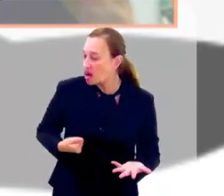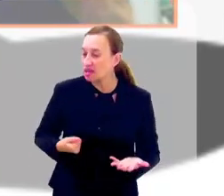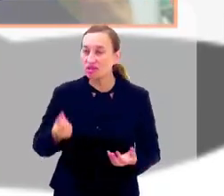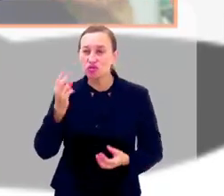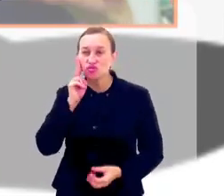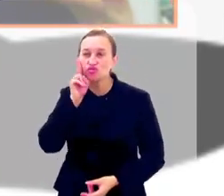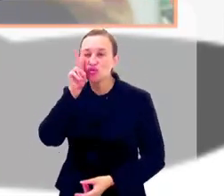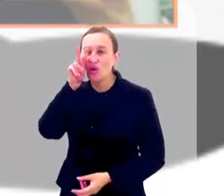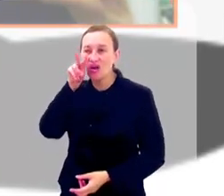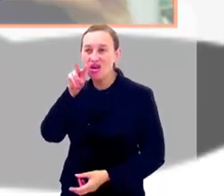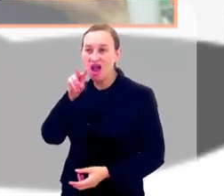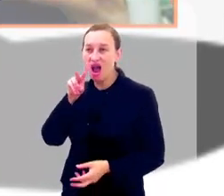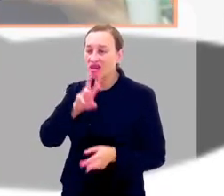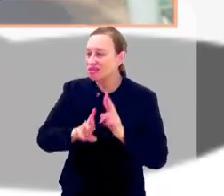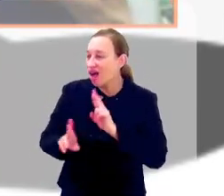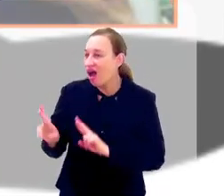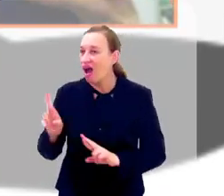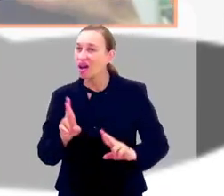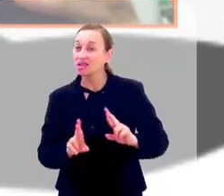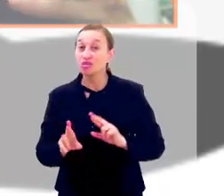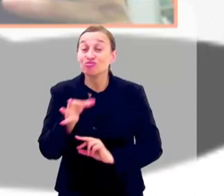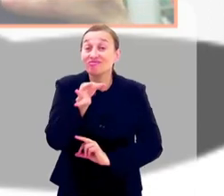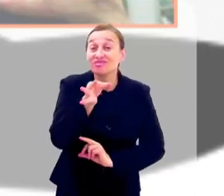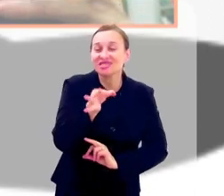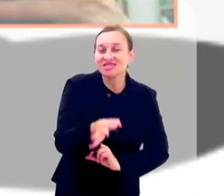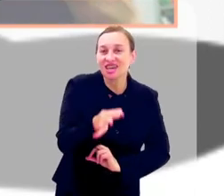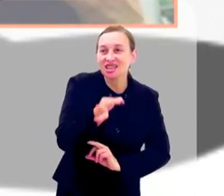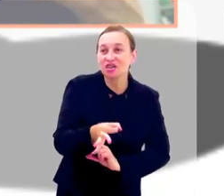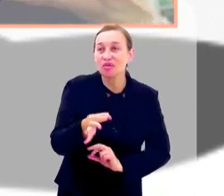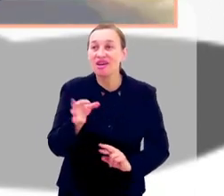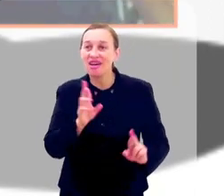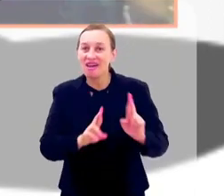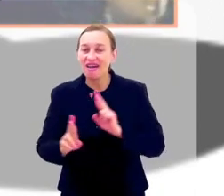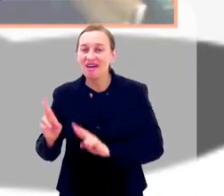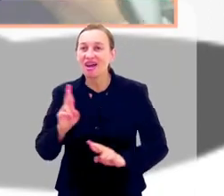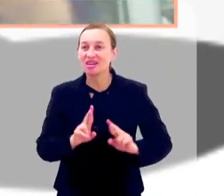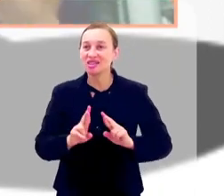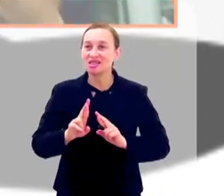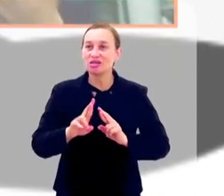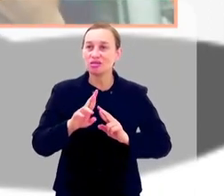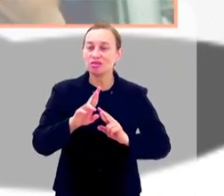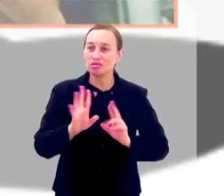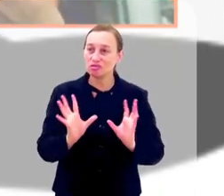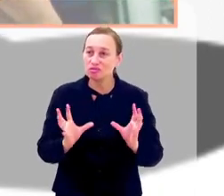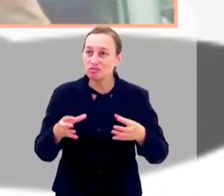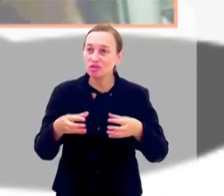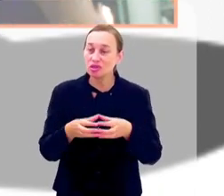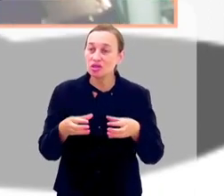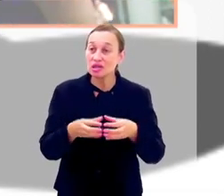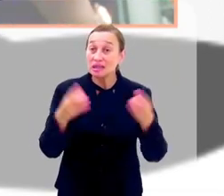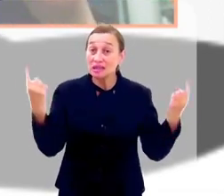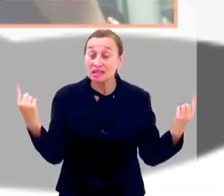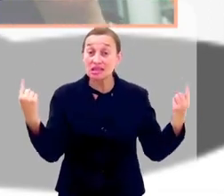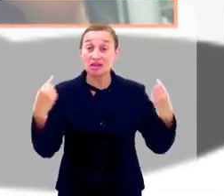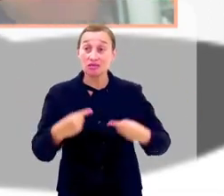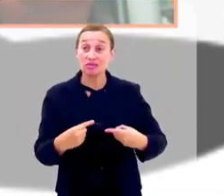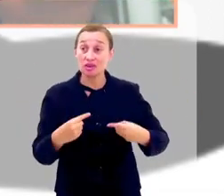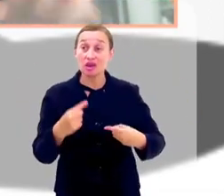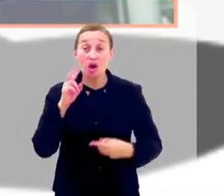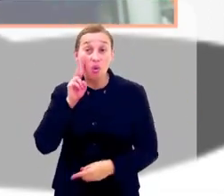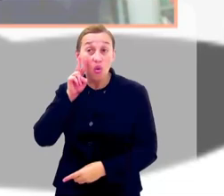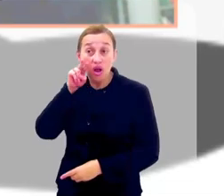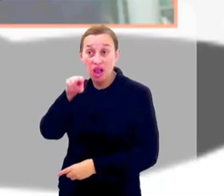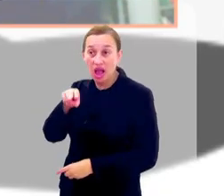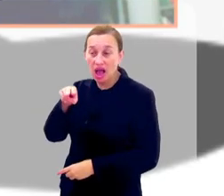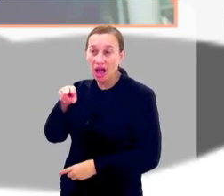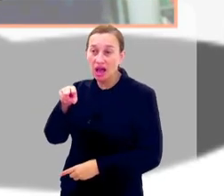a qualidade do olhar, da relação, é exatamente isso. São relações interpessoais e que a gente se